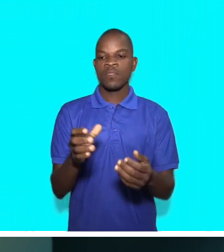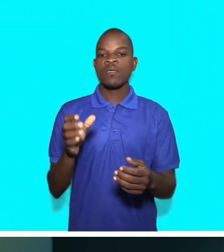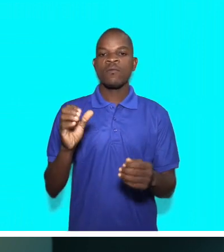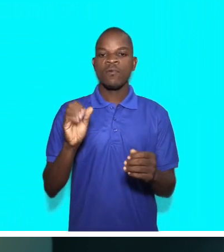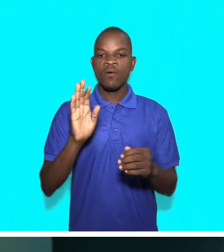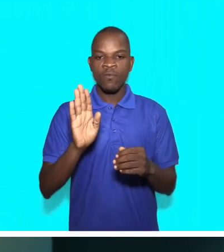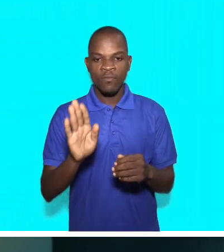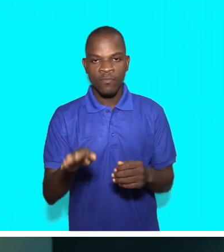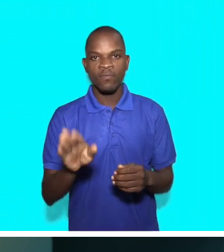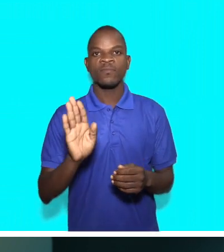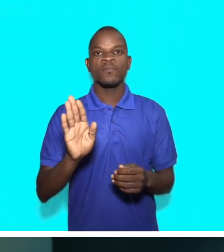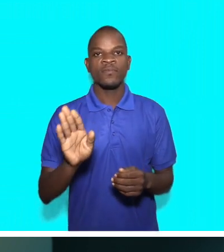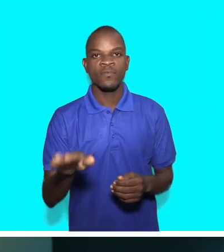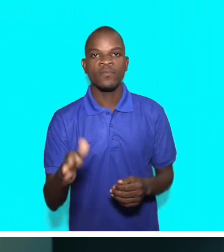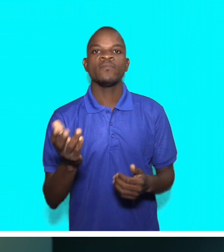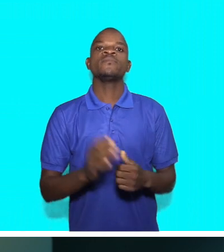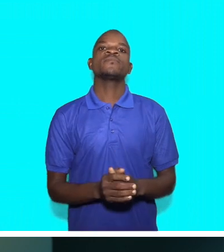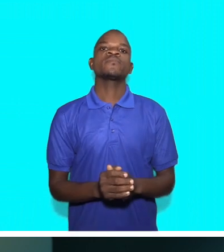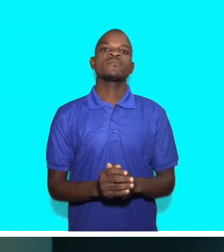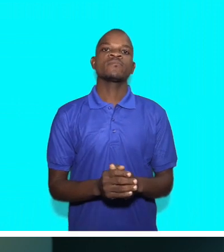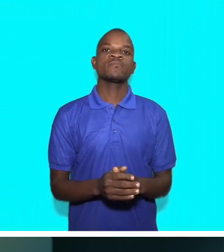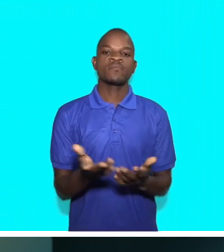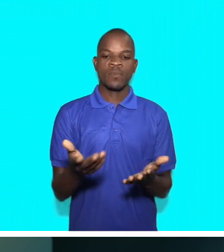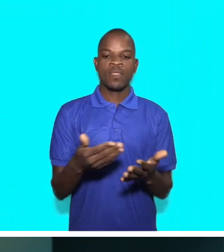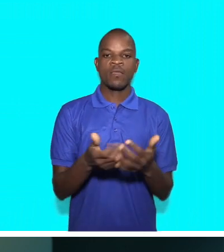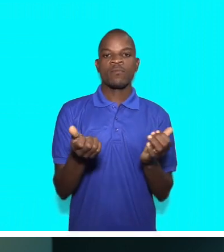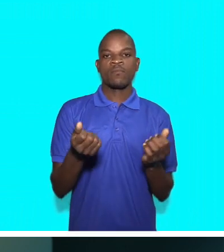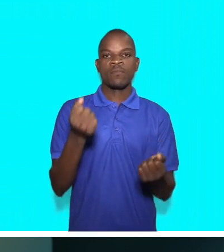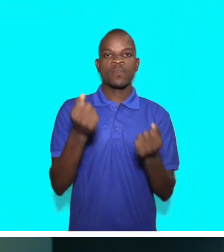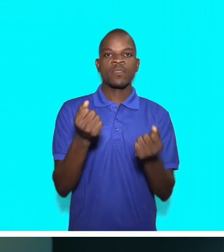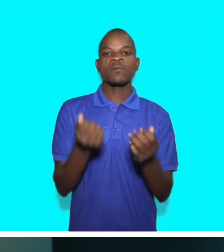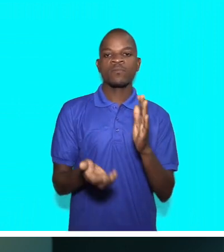e temos esta manete de aceleração.